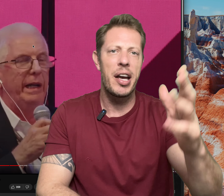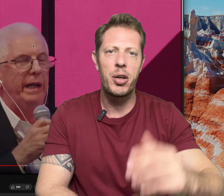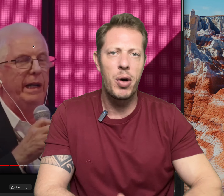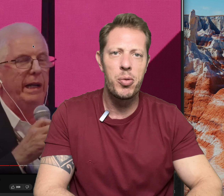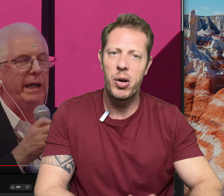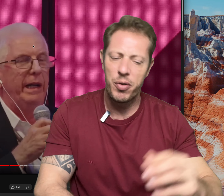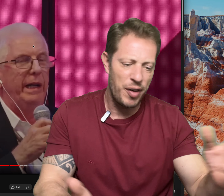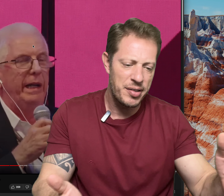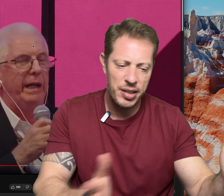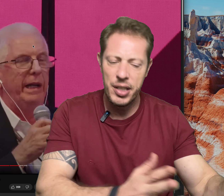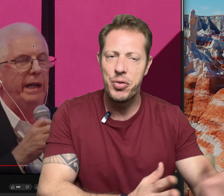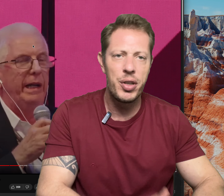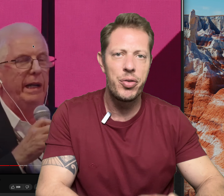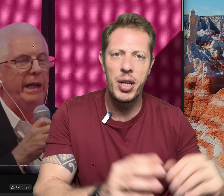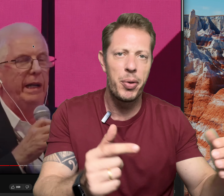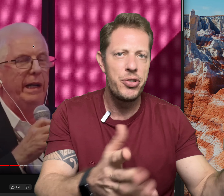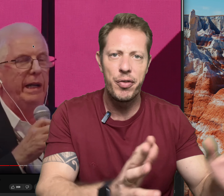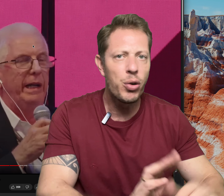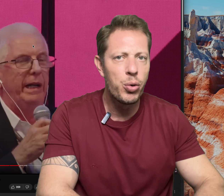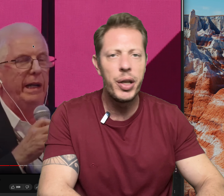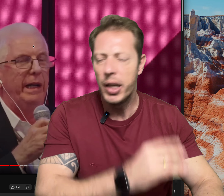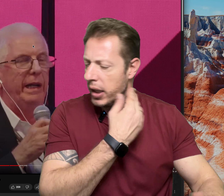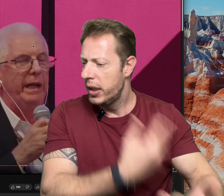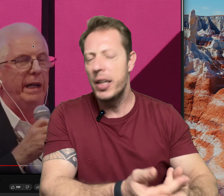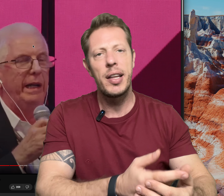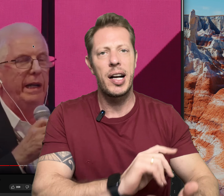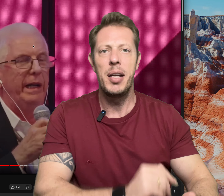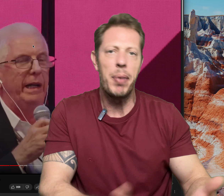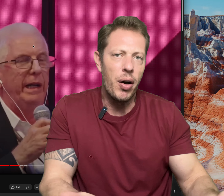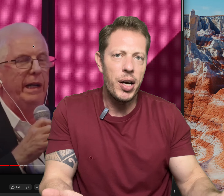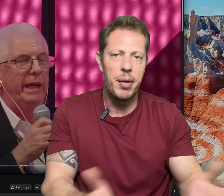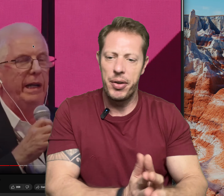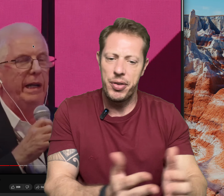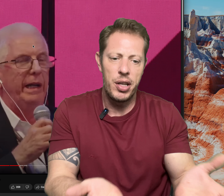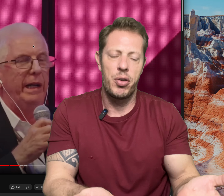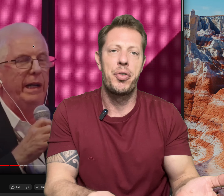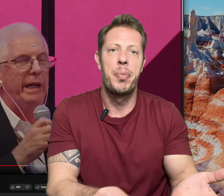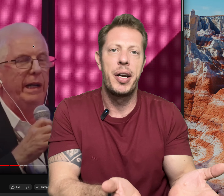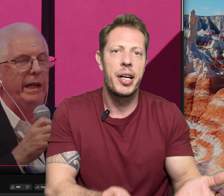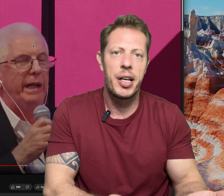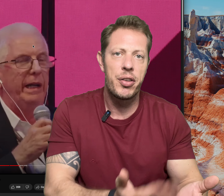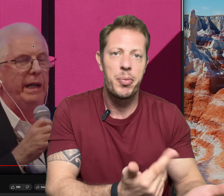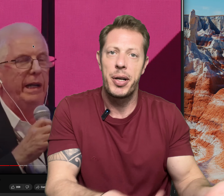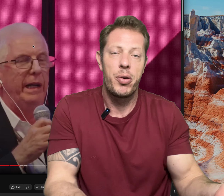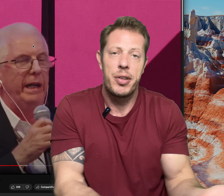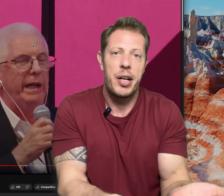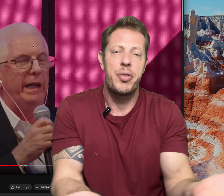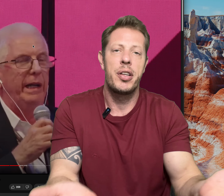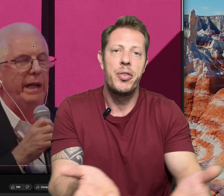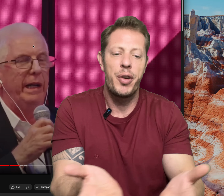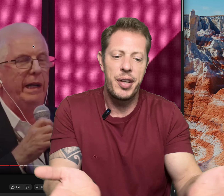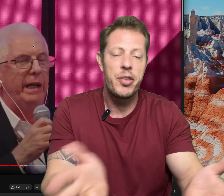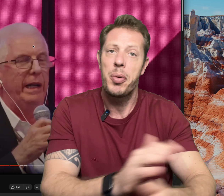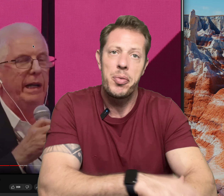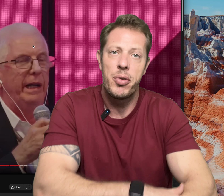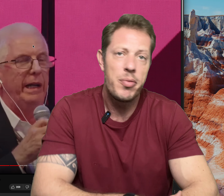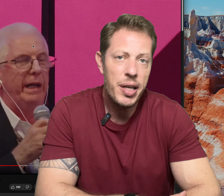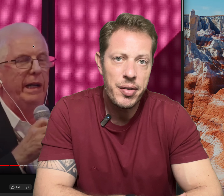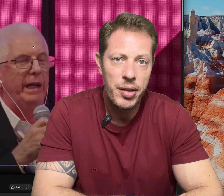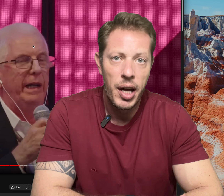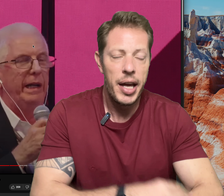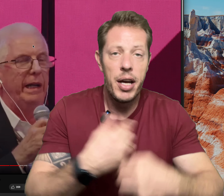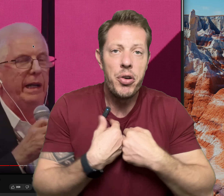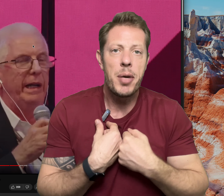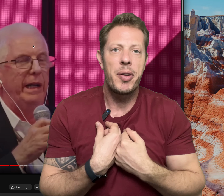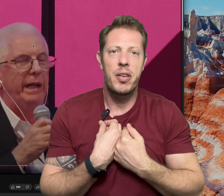coisa, integre com alguma, faça isso e isso, e depois a gente evolui e taca ali pau, cara. Mas assim, nós vamos perder grana, nós vamos perder o contrato se isso aqui não for entregue nos próximos